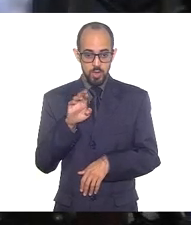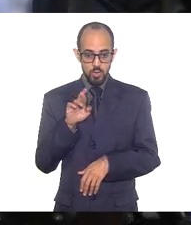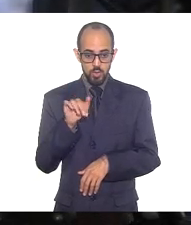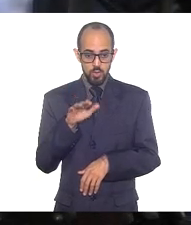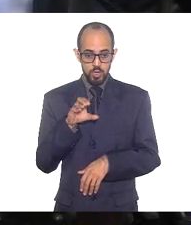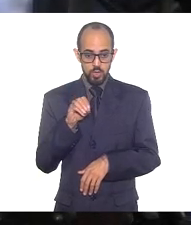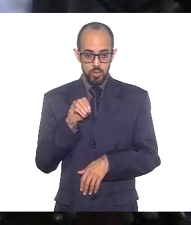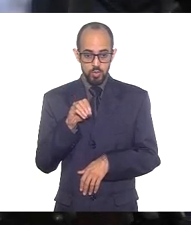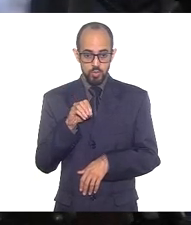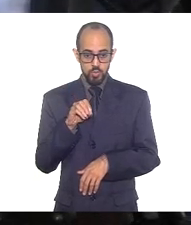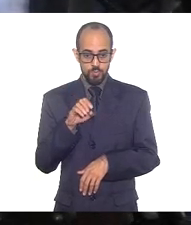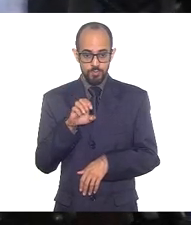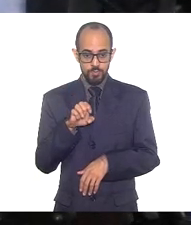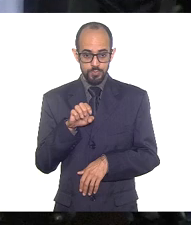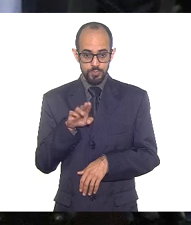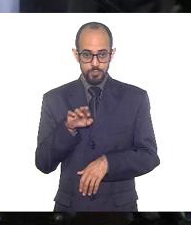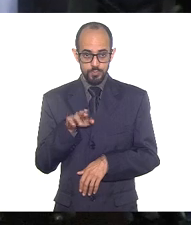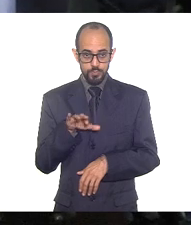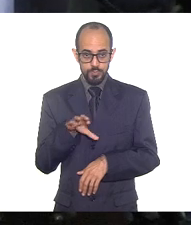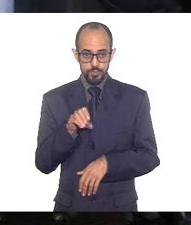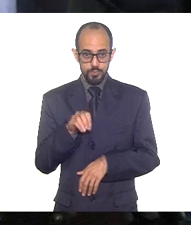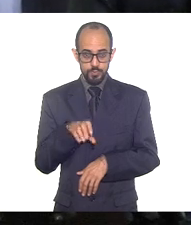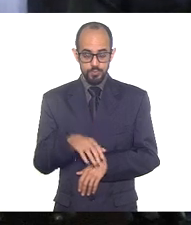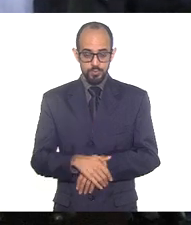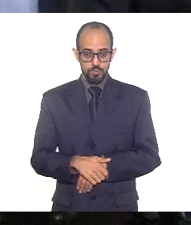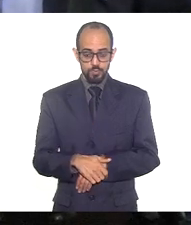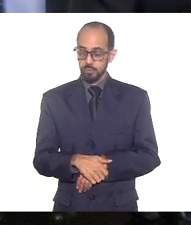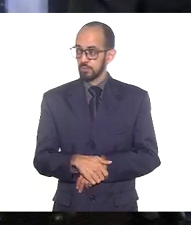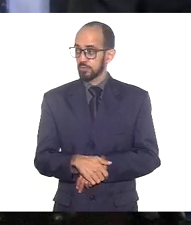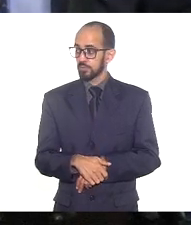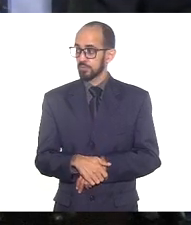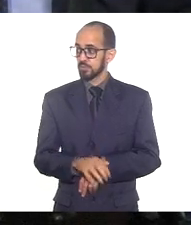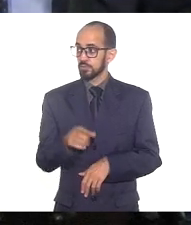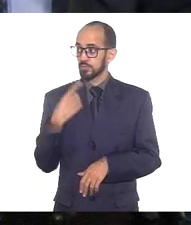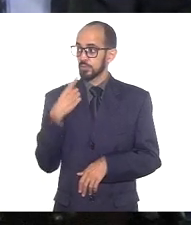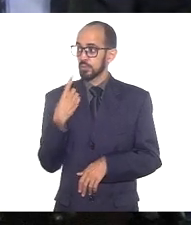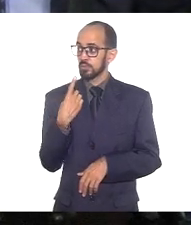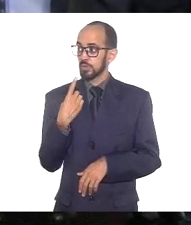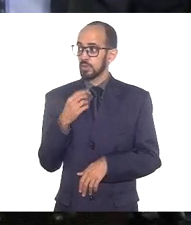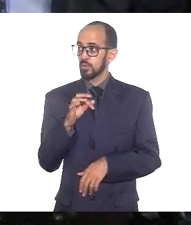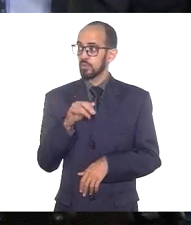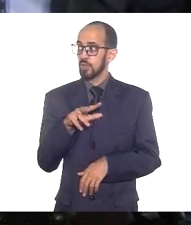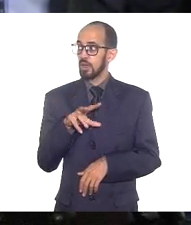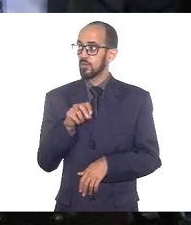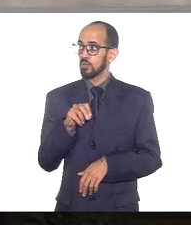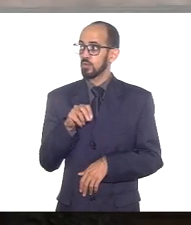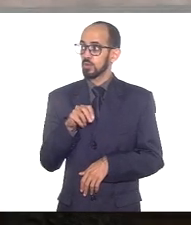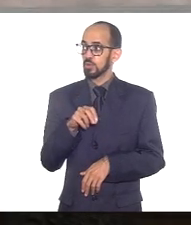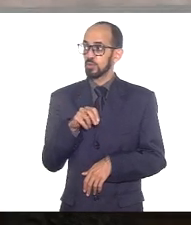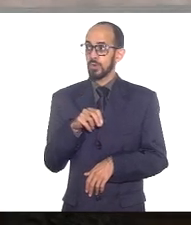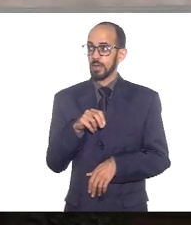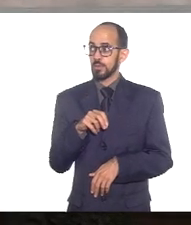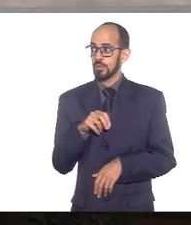o deputado Eurico Júnior o deputado Fábio Silva